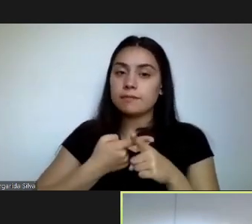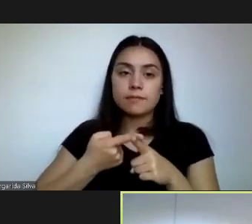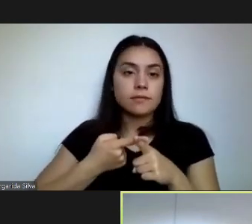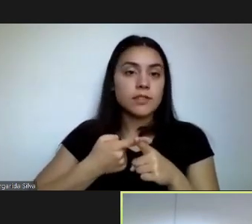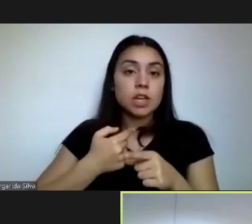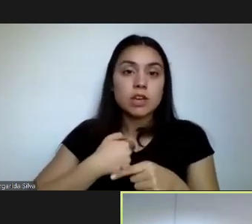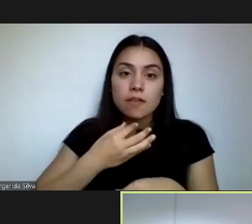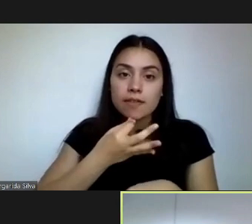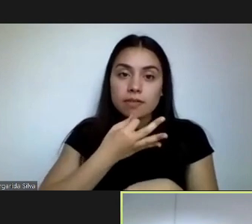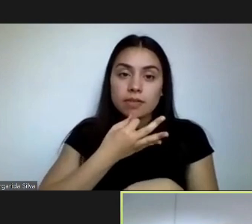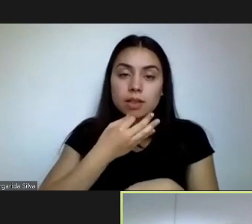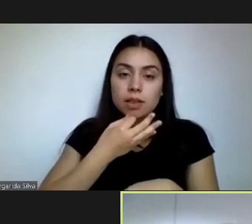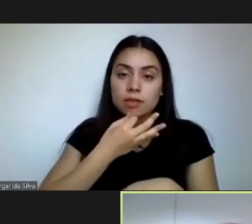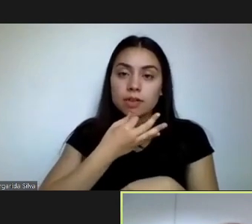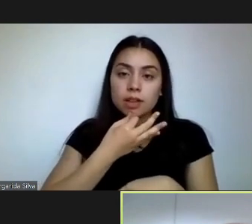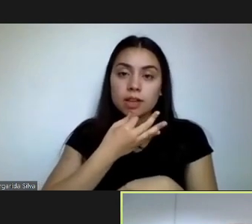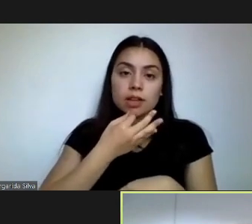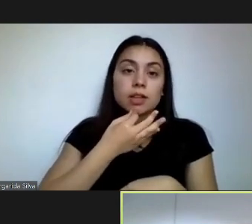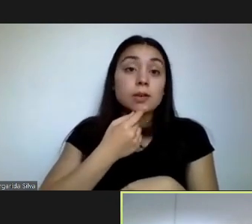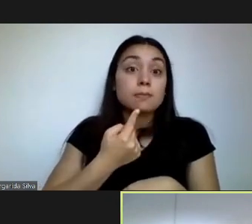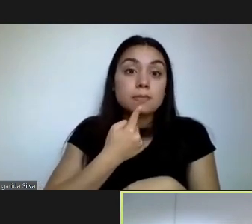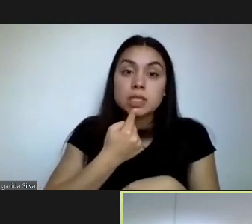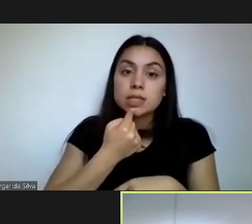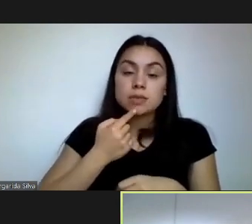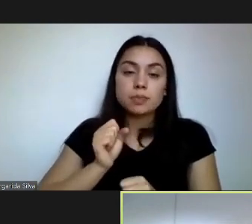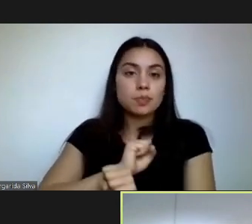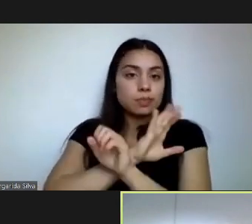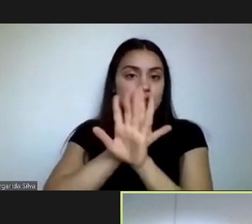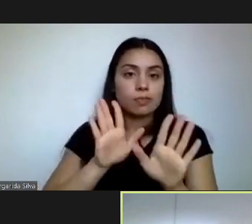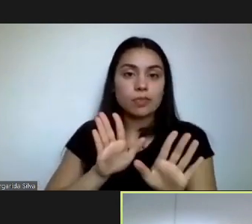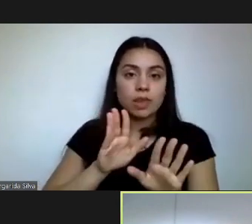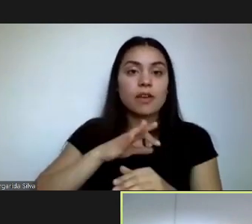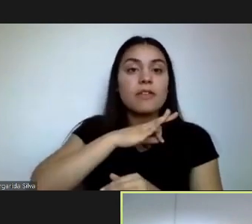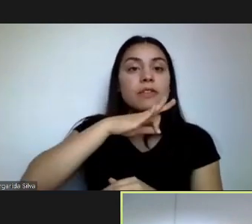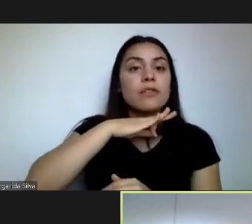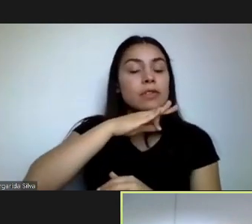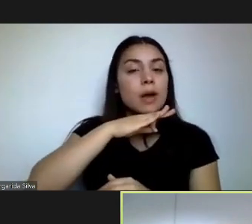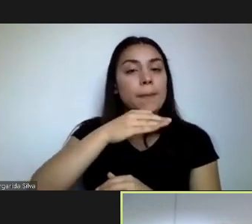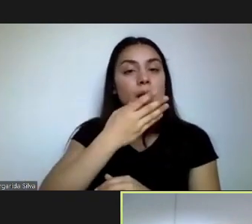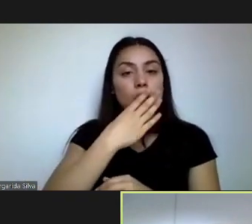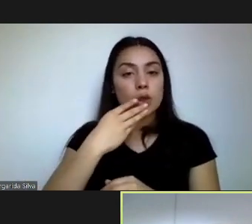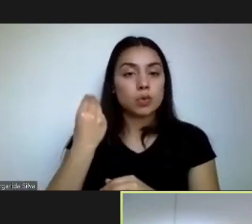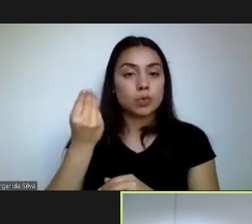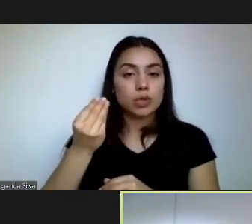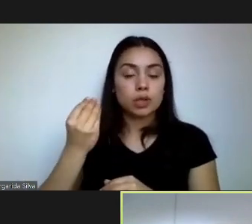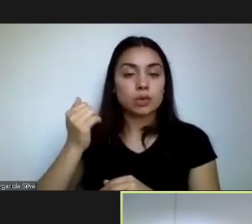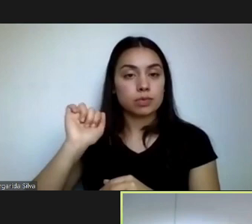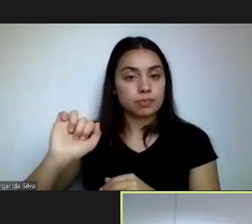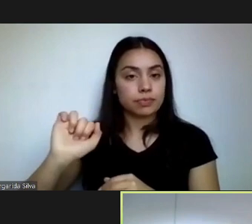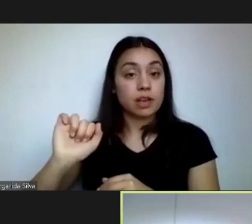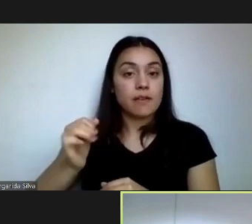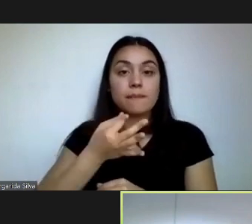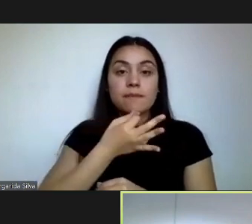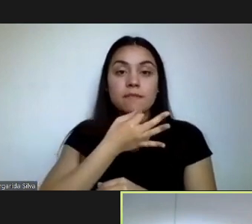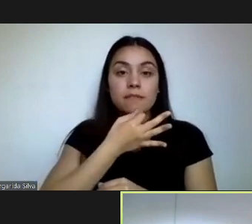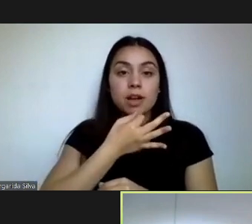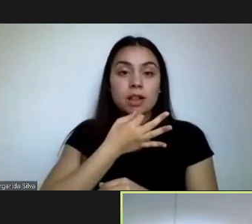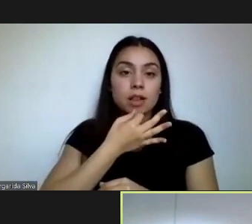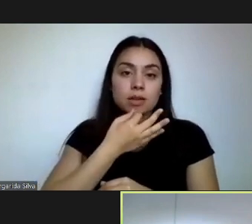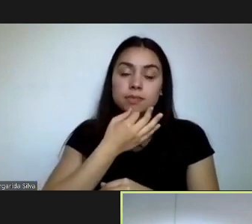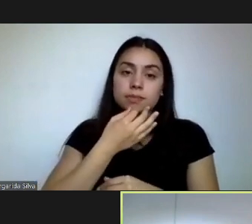falar, ou não era falar, era perceber os pais daqueles alunos com quem eu tinha que contactar todos os dias.